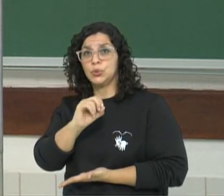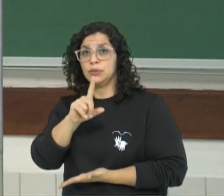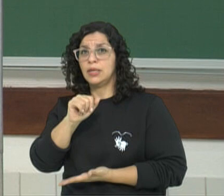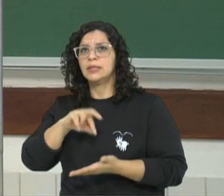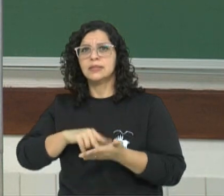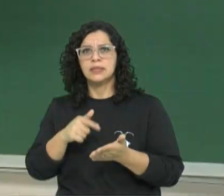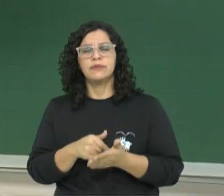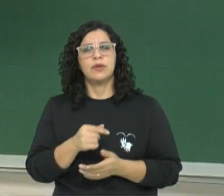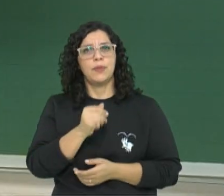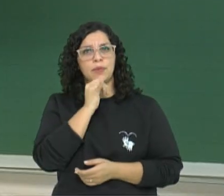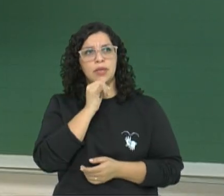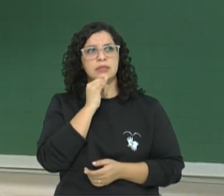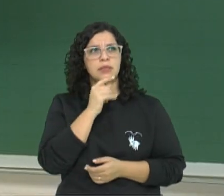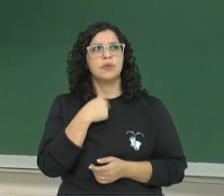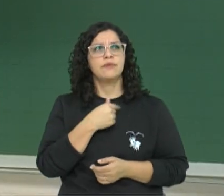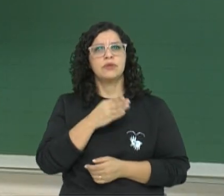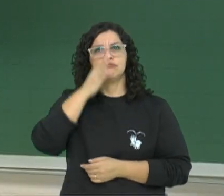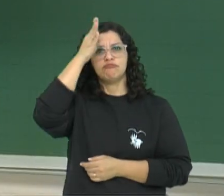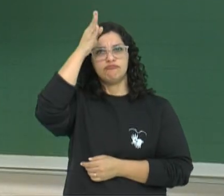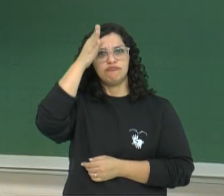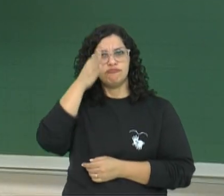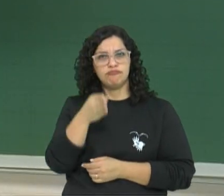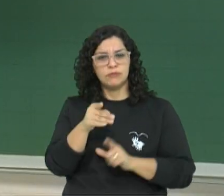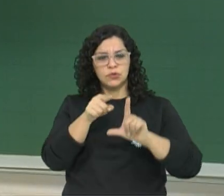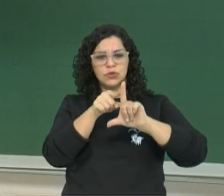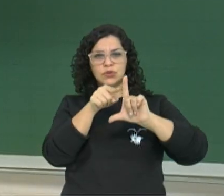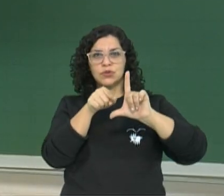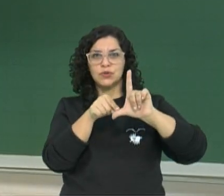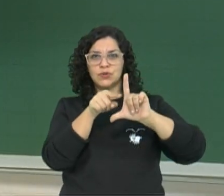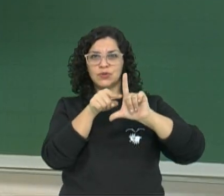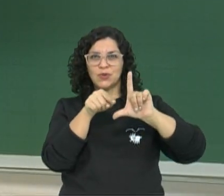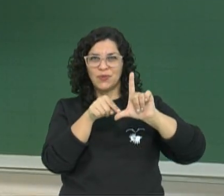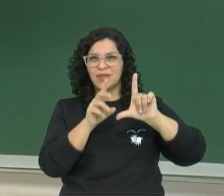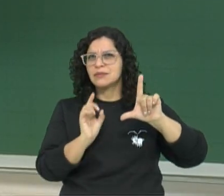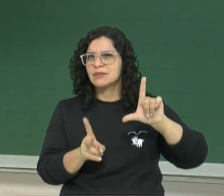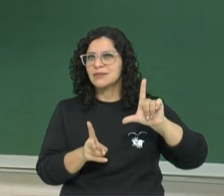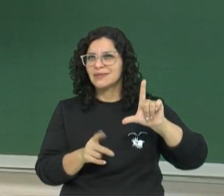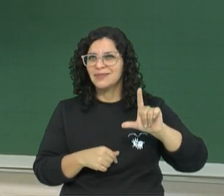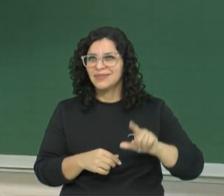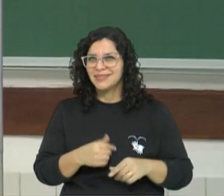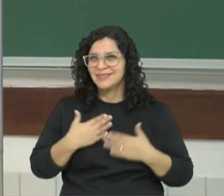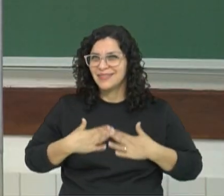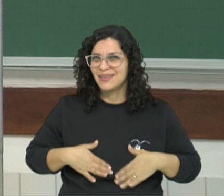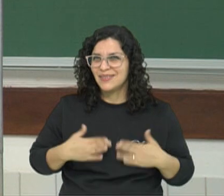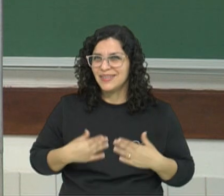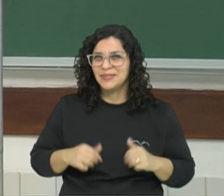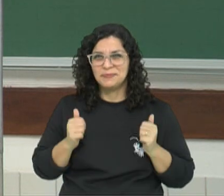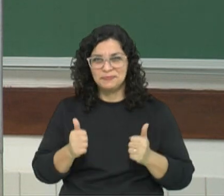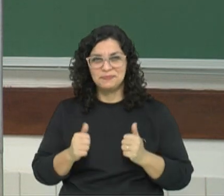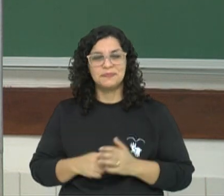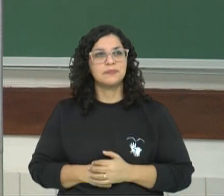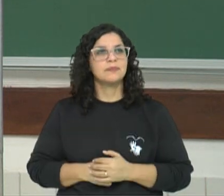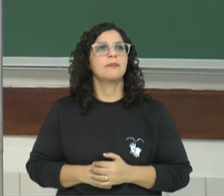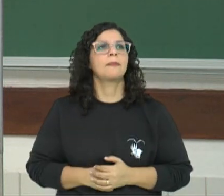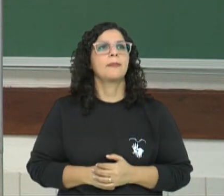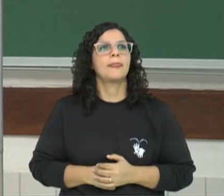professor? Ortogonal, querido, 90 graus, certo? Tranquilidade? Bem, vamos lá